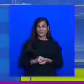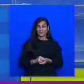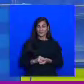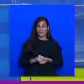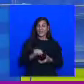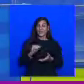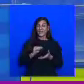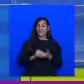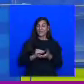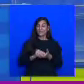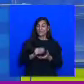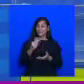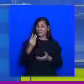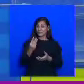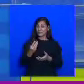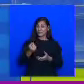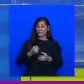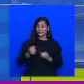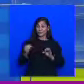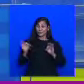Ainda faltam 3 números.